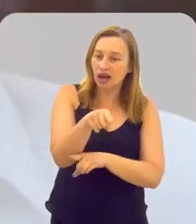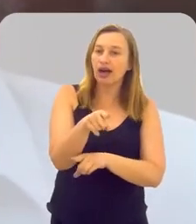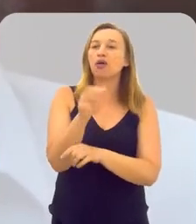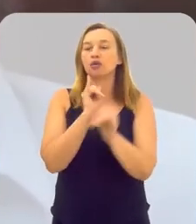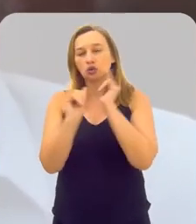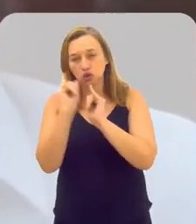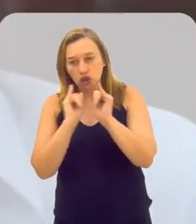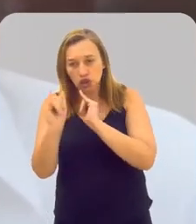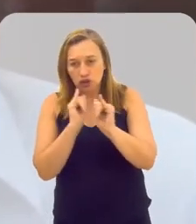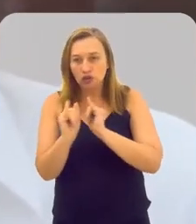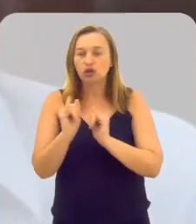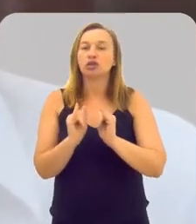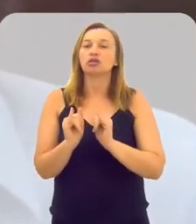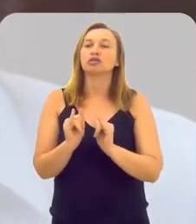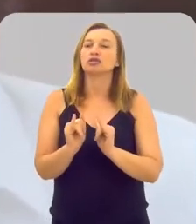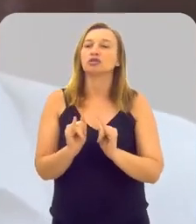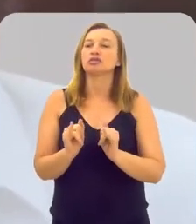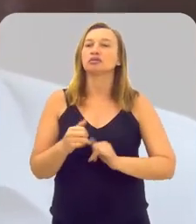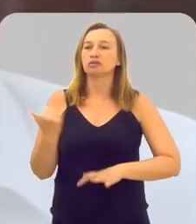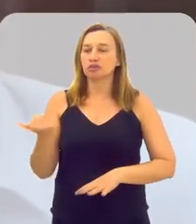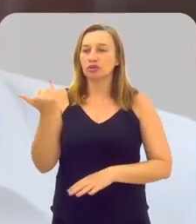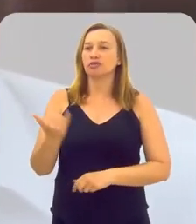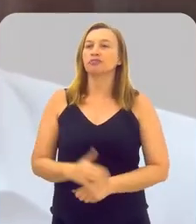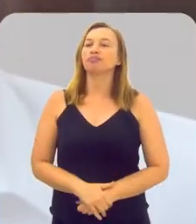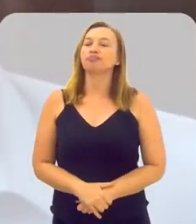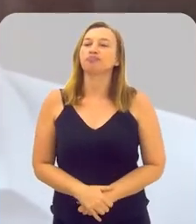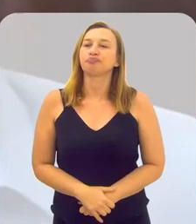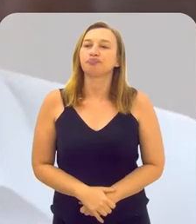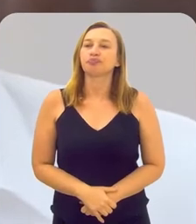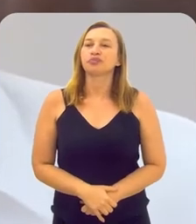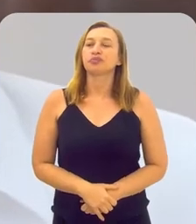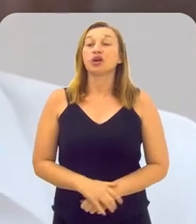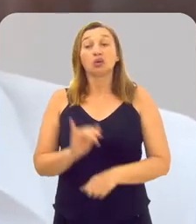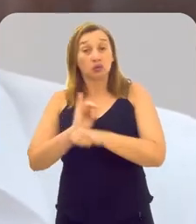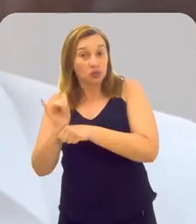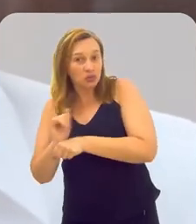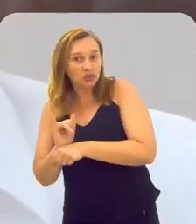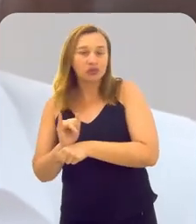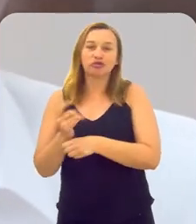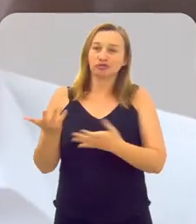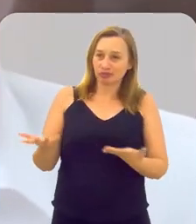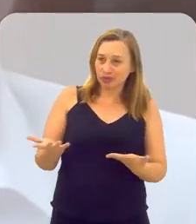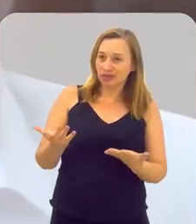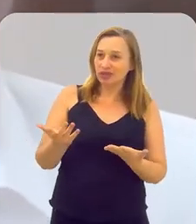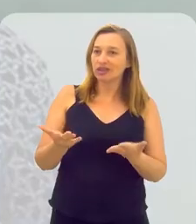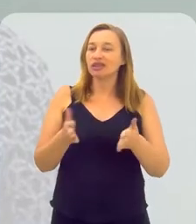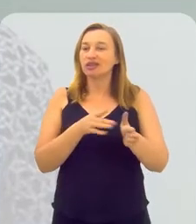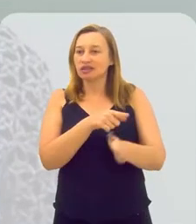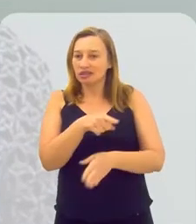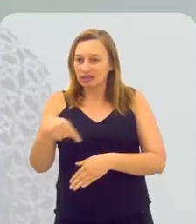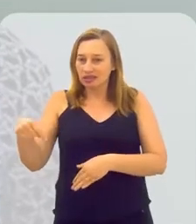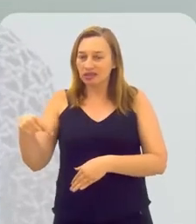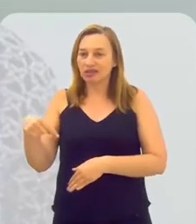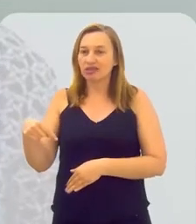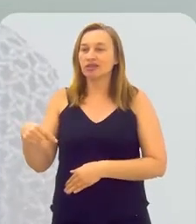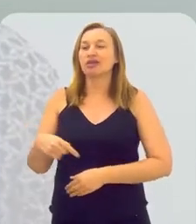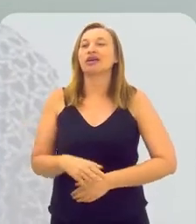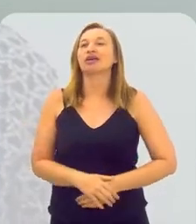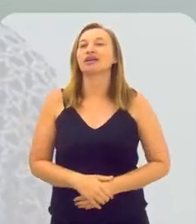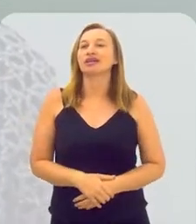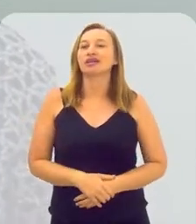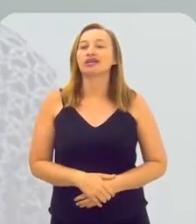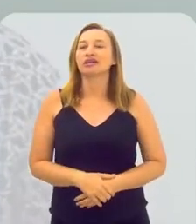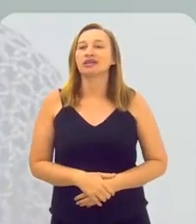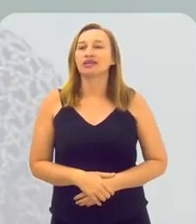Firjan, você vai achar uma notícia divulgando onde está essa publicação exatamente. No YouTube, para facilitar aí a busca